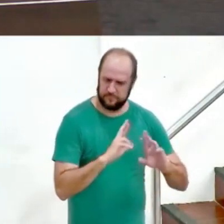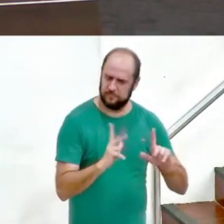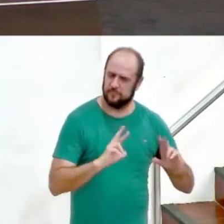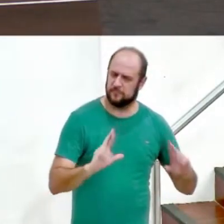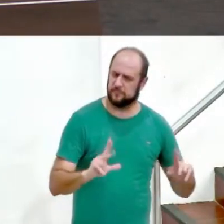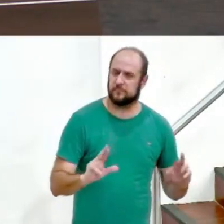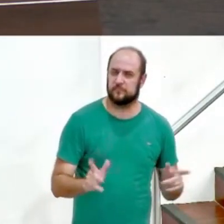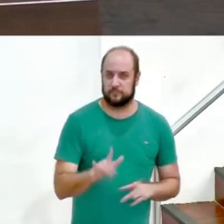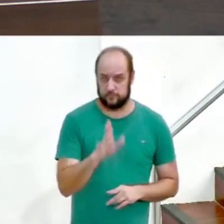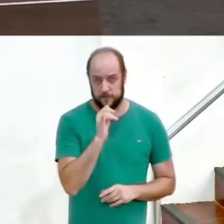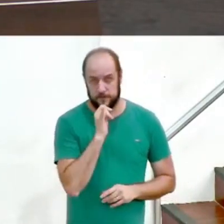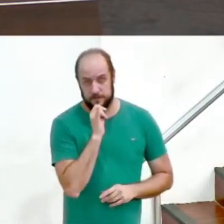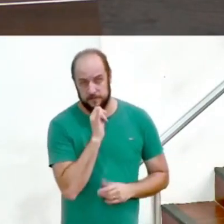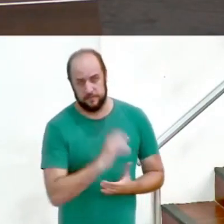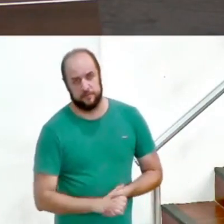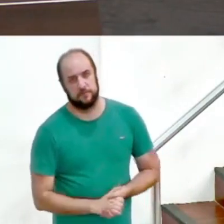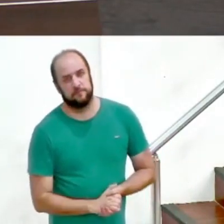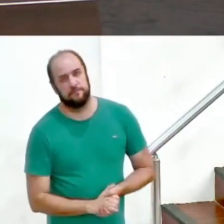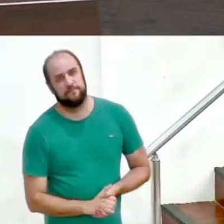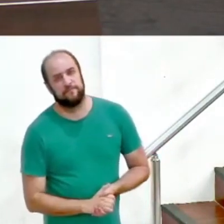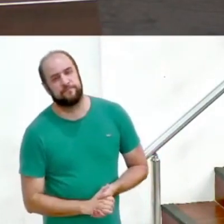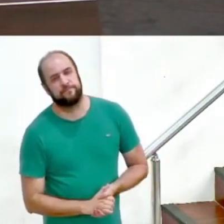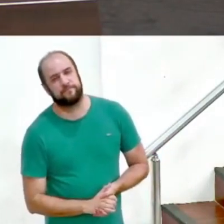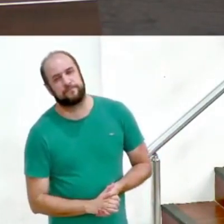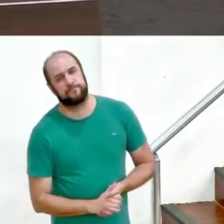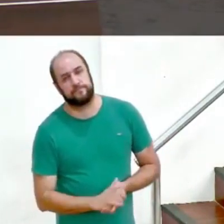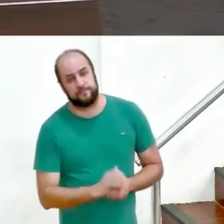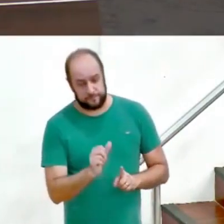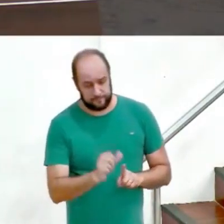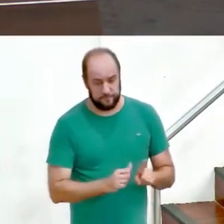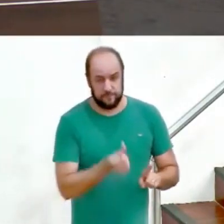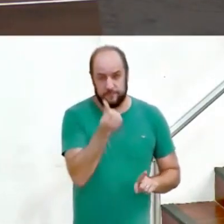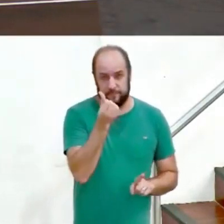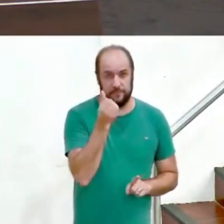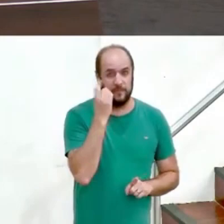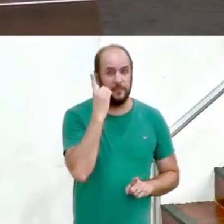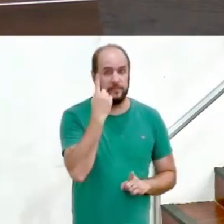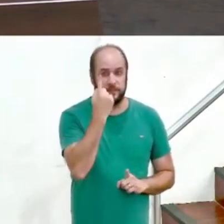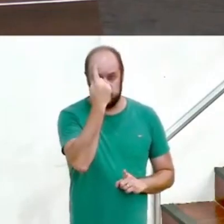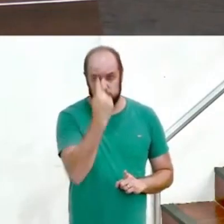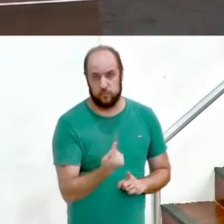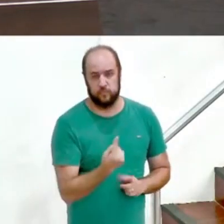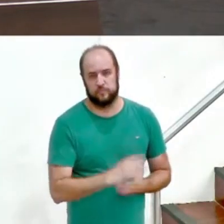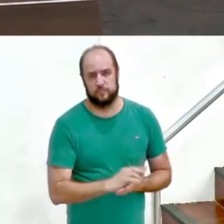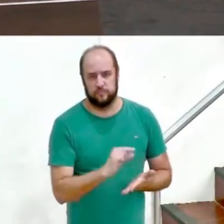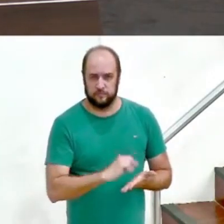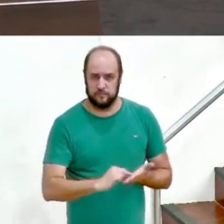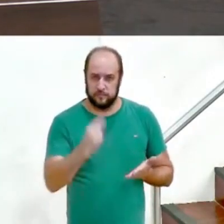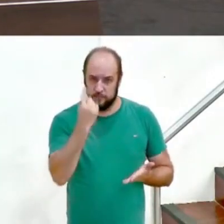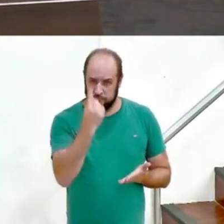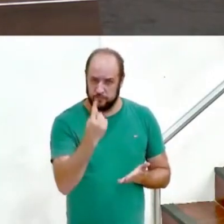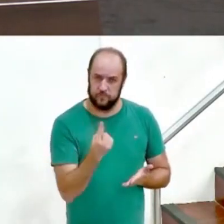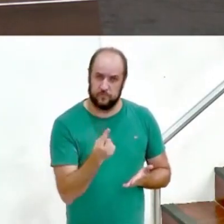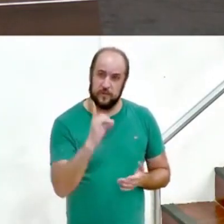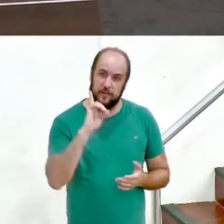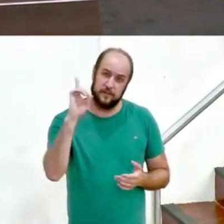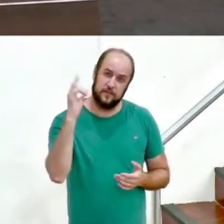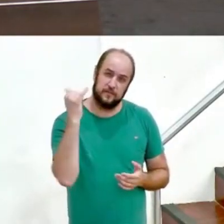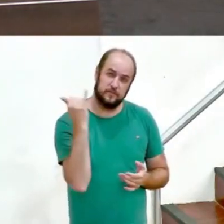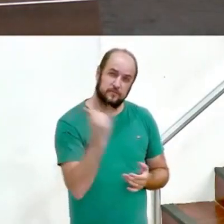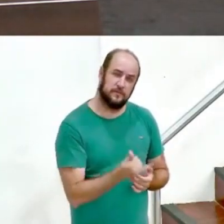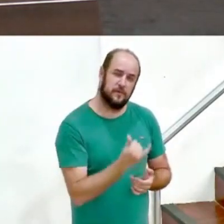formas. Por exemplo, no 6º mês, do dia 1, no versículo 1, a palavra de